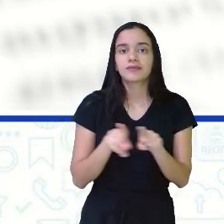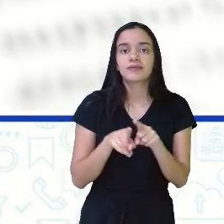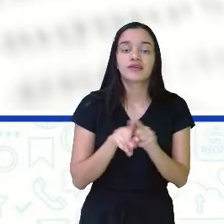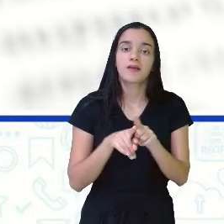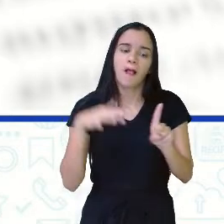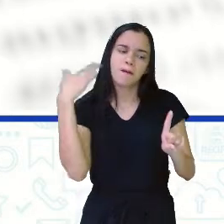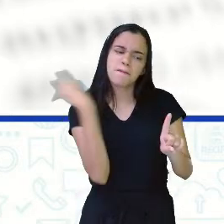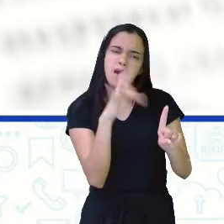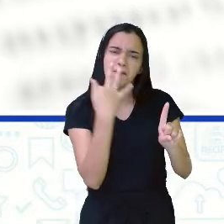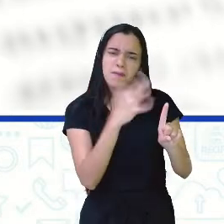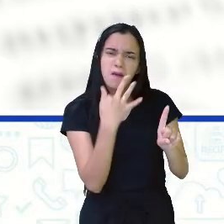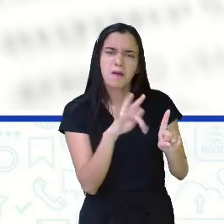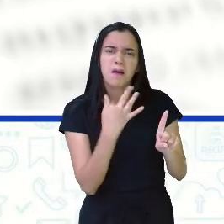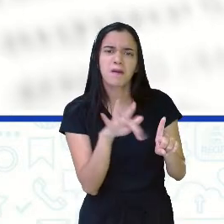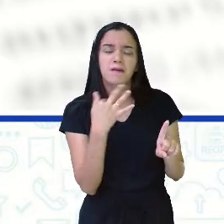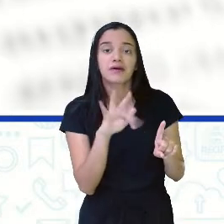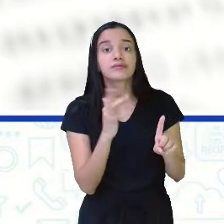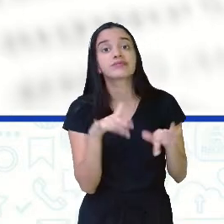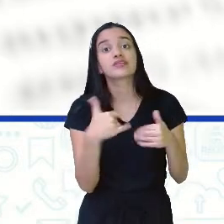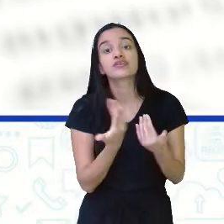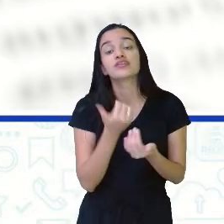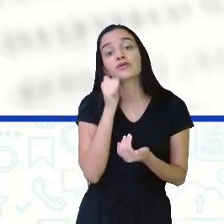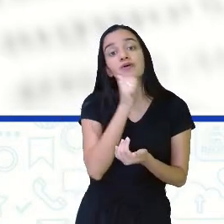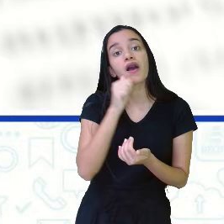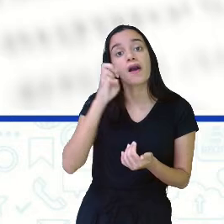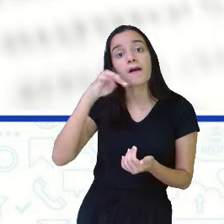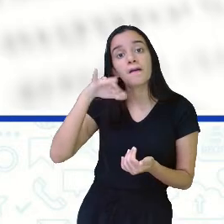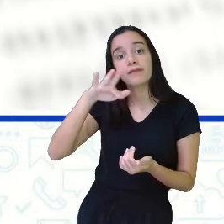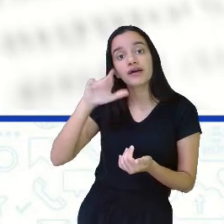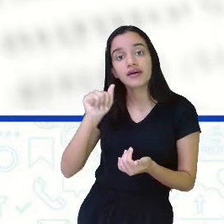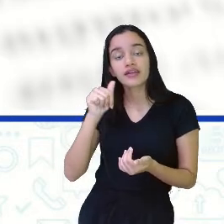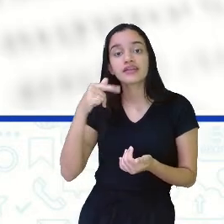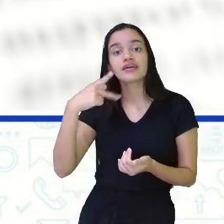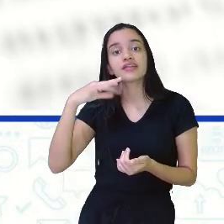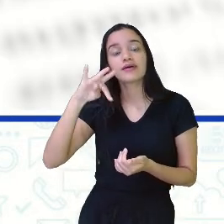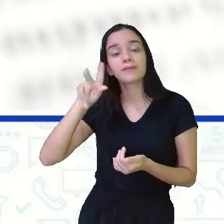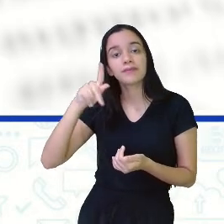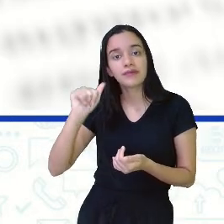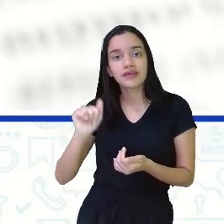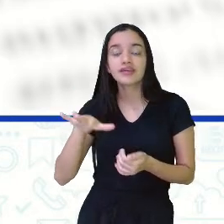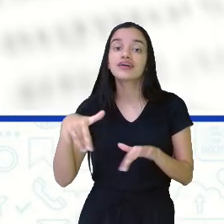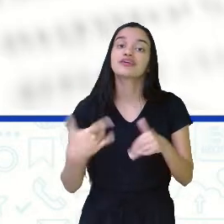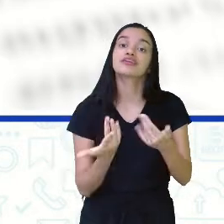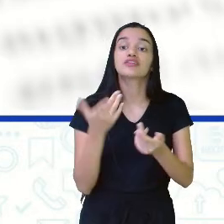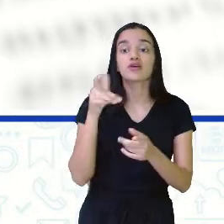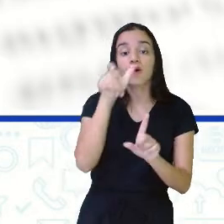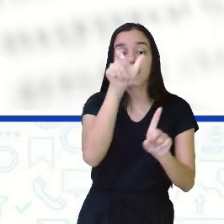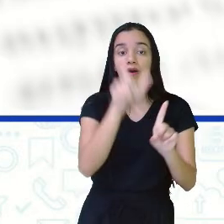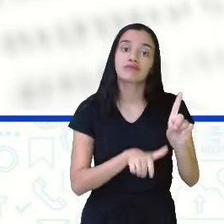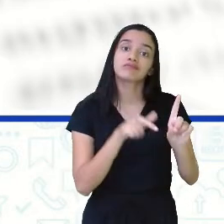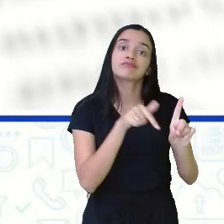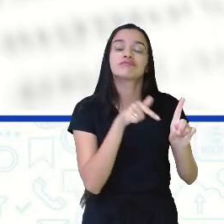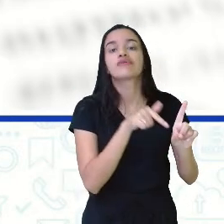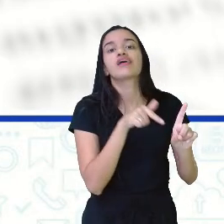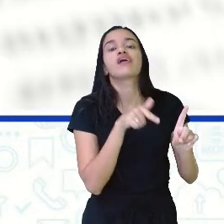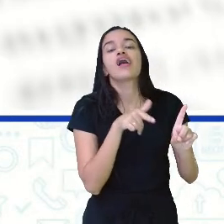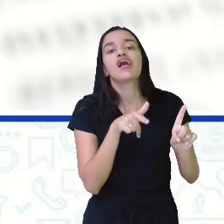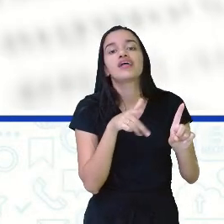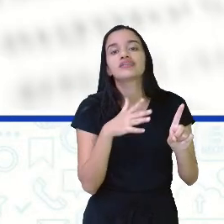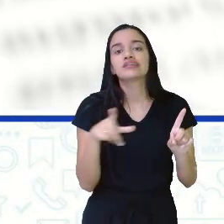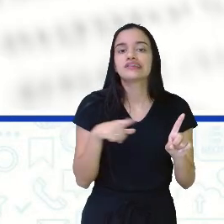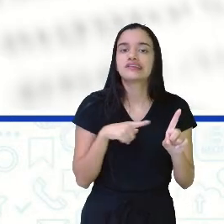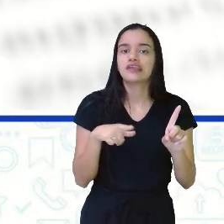agressões sofridas por Maria da Penha durante seu casamento. Hoje, além de ela ser uma ativista pela causa, tem seu